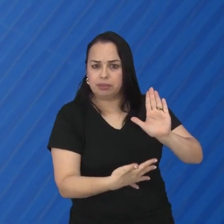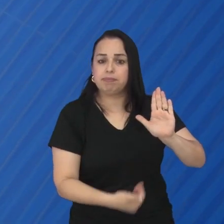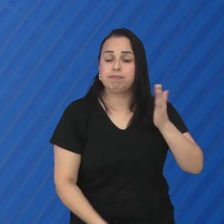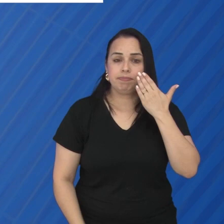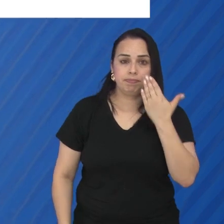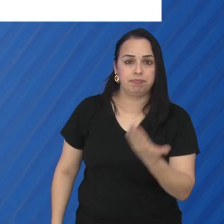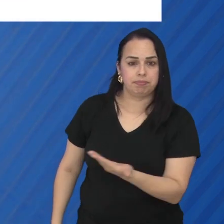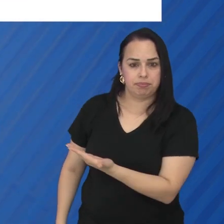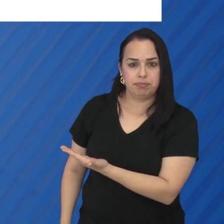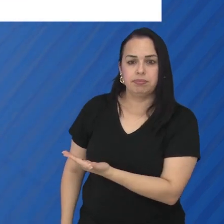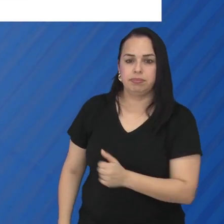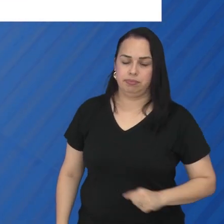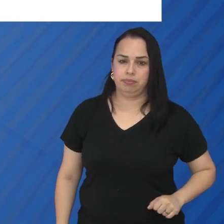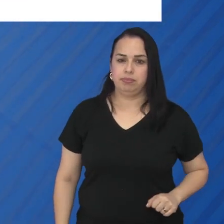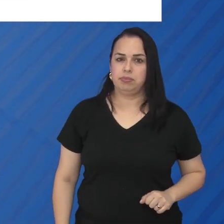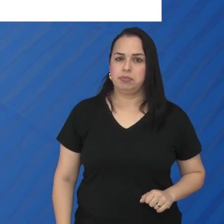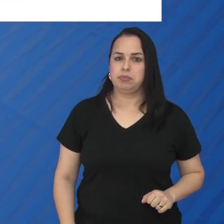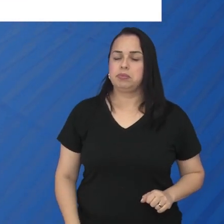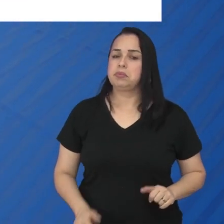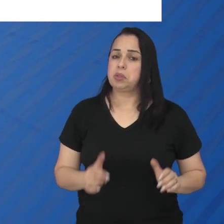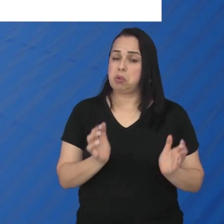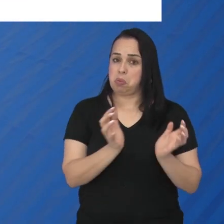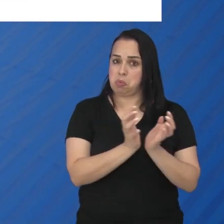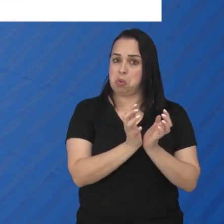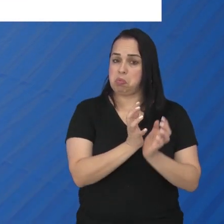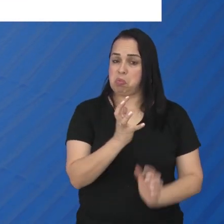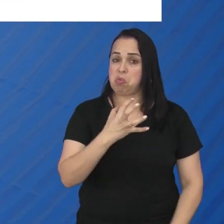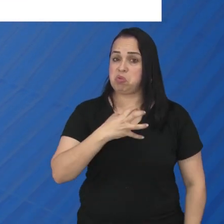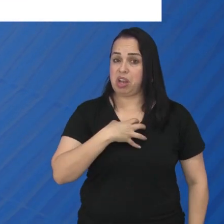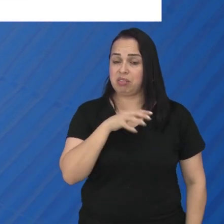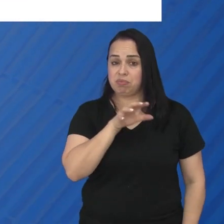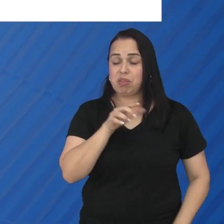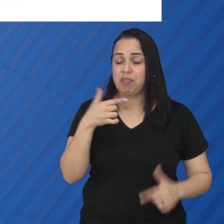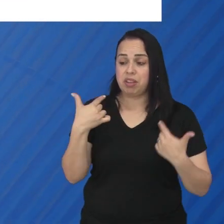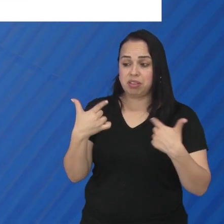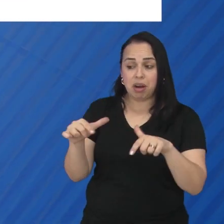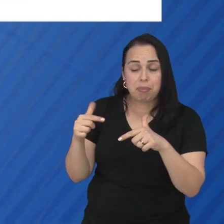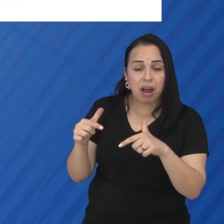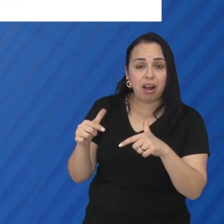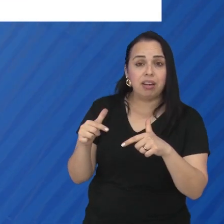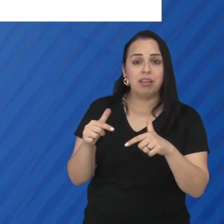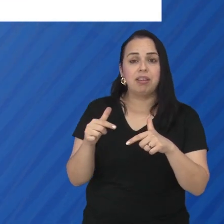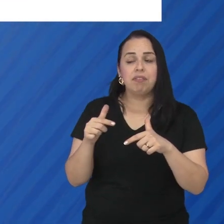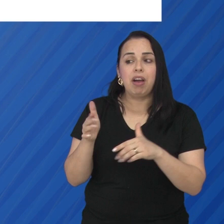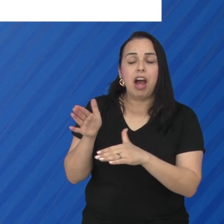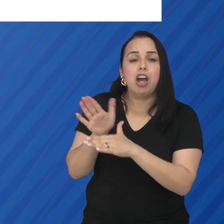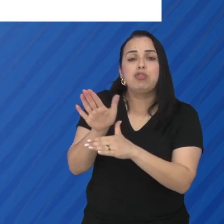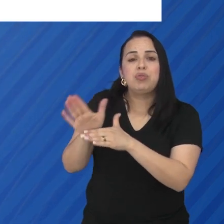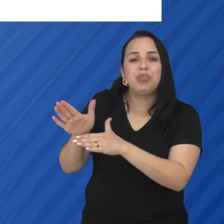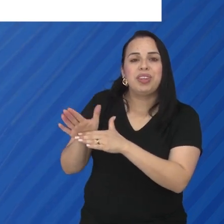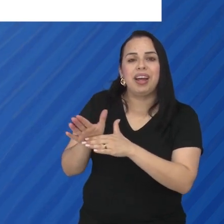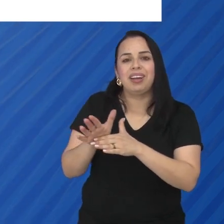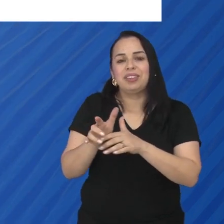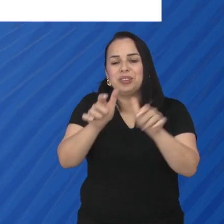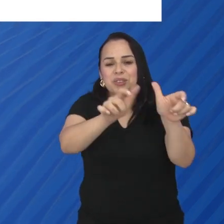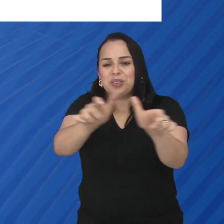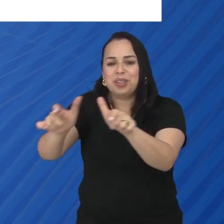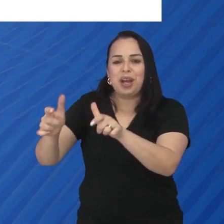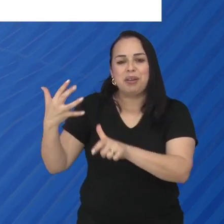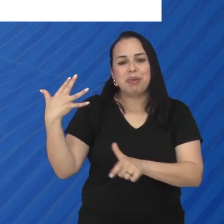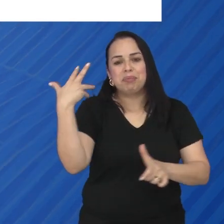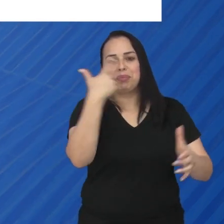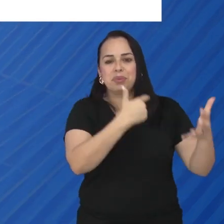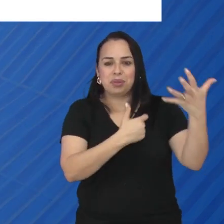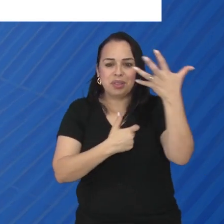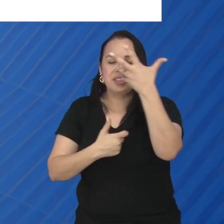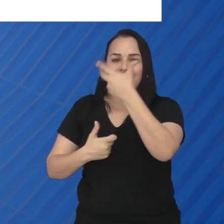vereador Fabião Zagueiro afirma que esse modelo de atuação vai beneficiar o embelezamento dos espaços e, ao